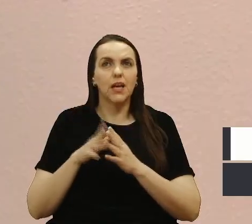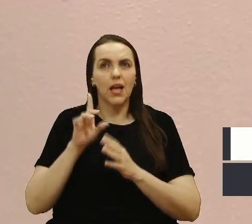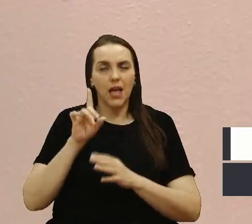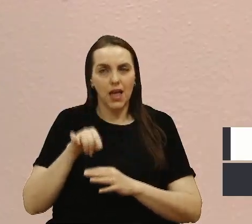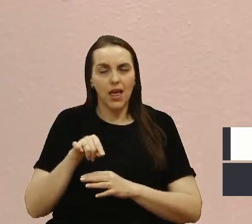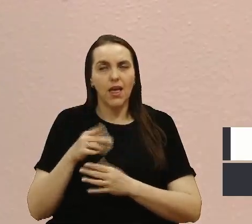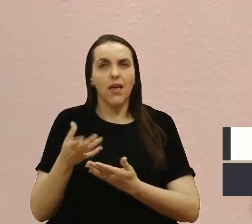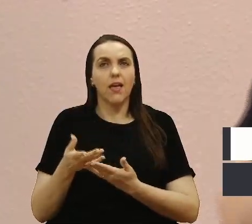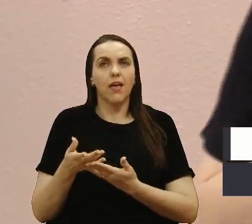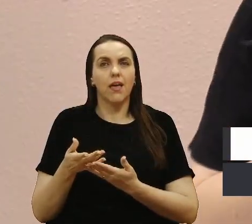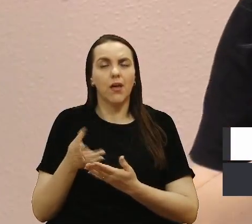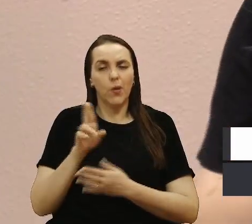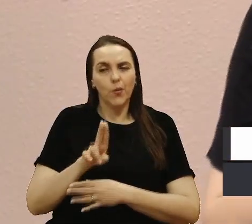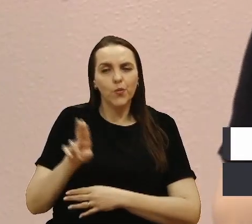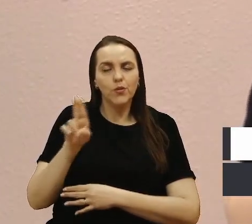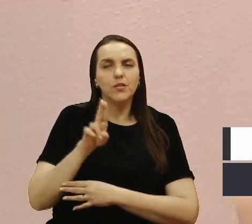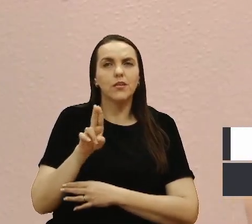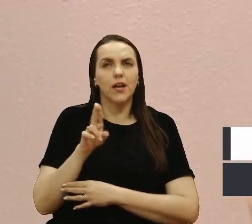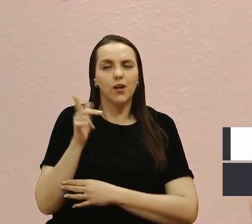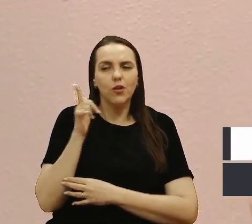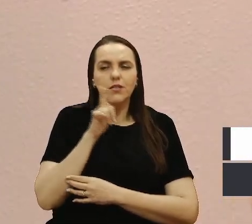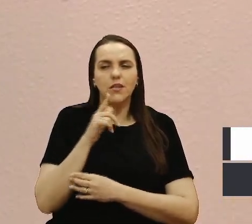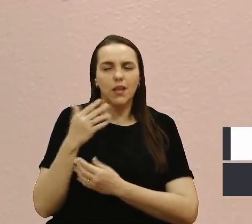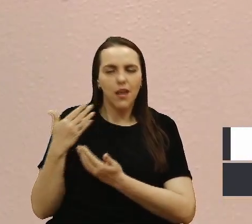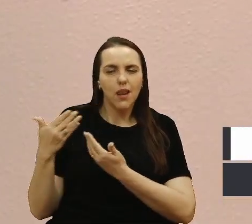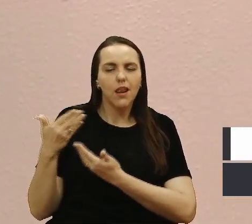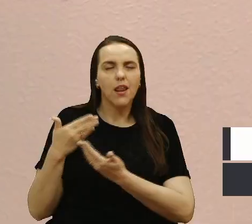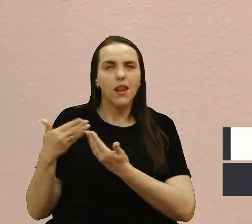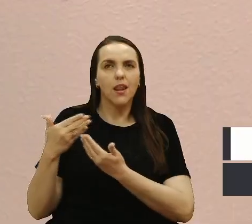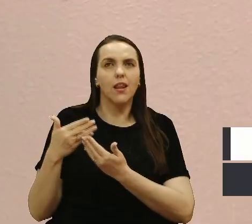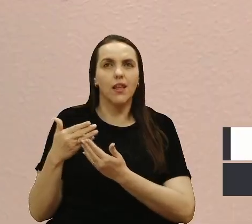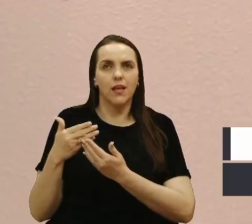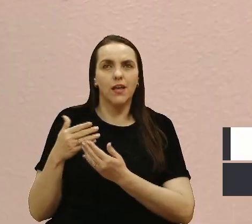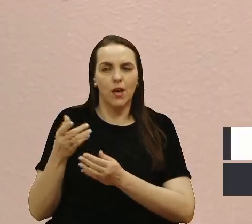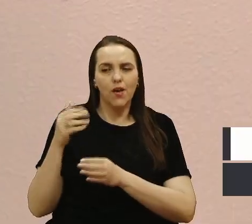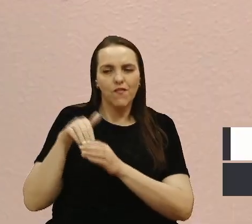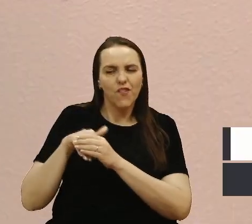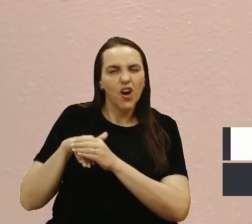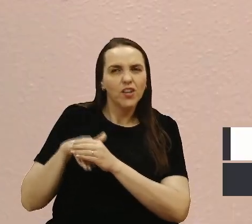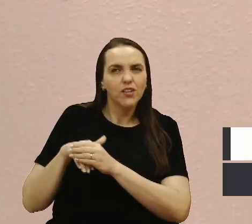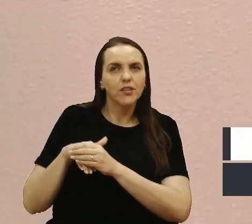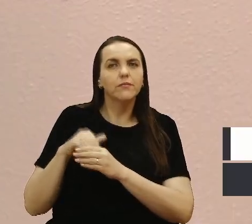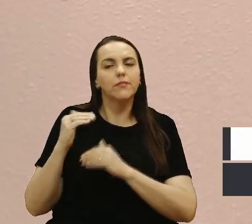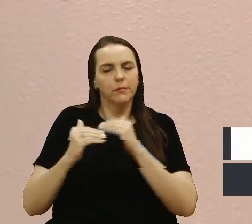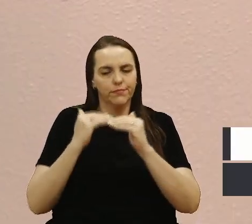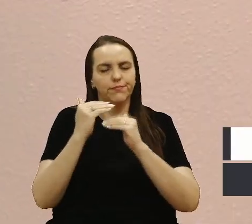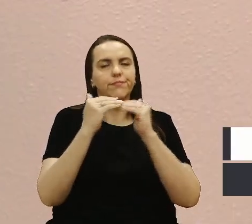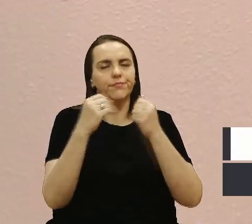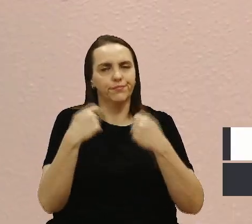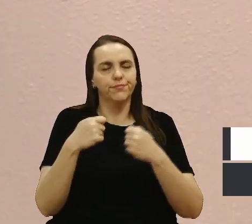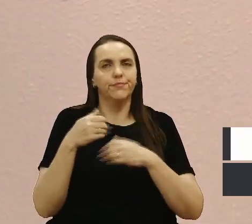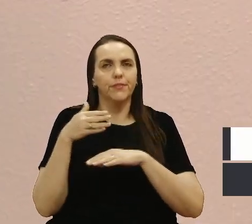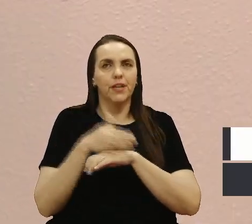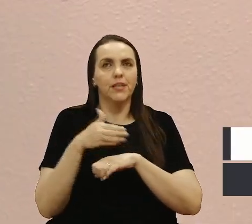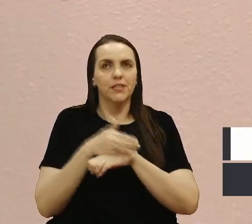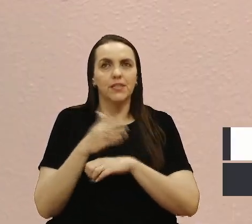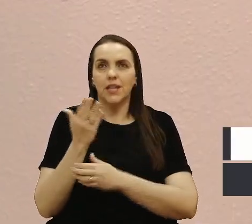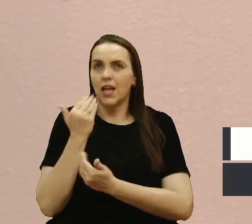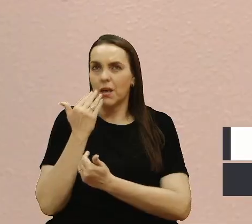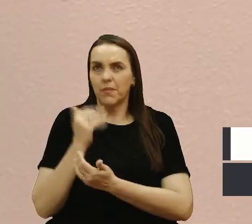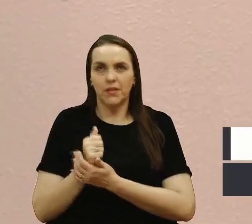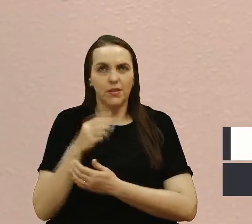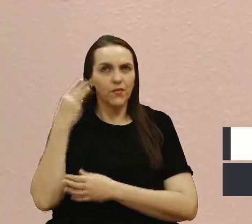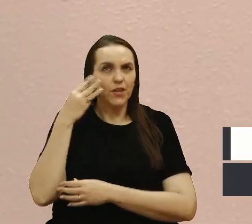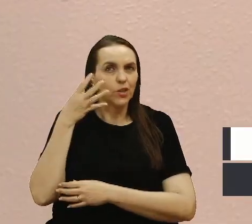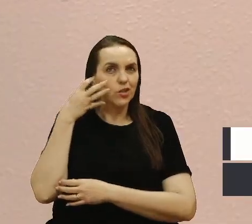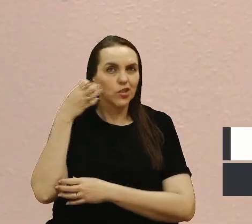utilizada, né, para poder angariar voto, a gente vê que a gente precisa avançar muito e a partir do momento que as pessoas tiverem acesso ao alimento, vereador Jack, elas não vão mais ter que